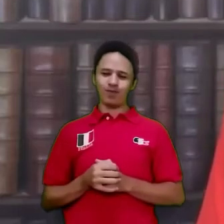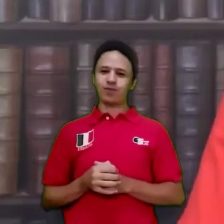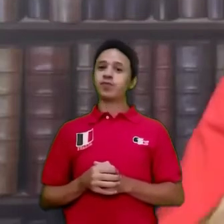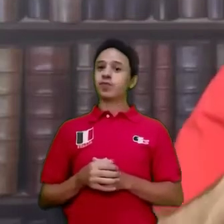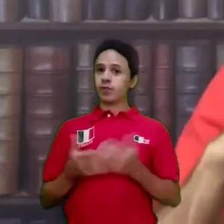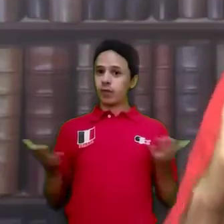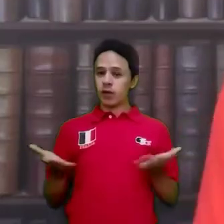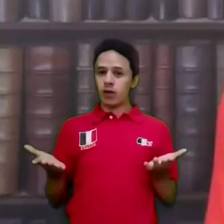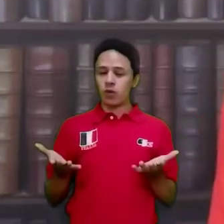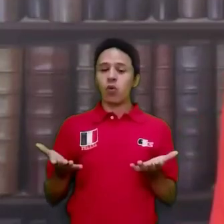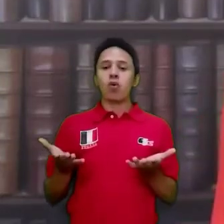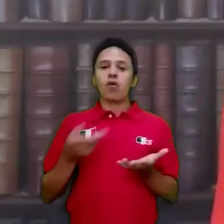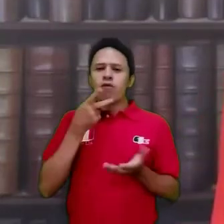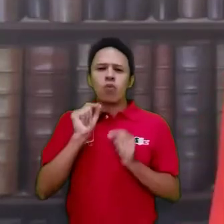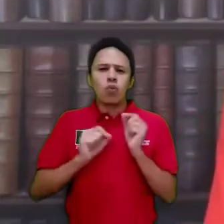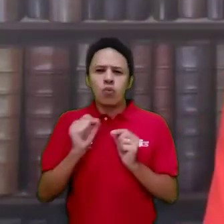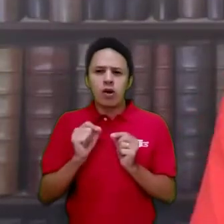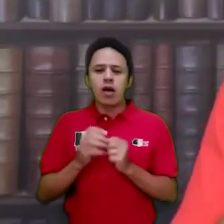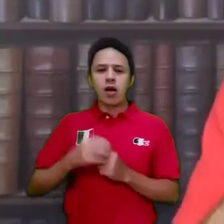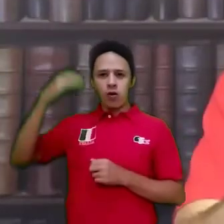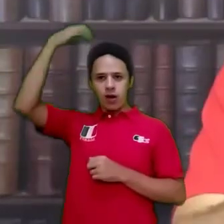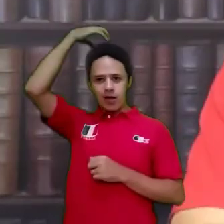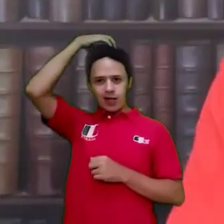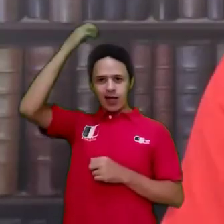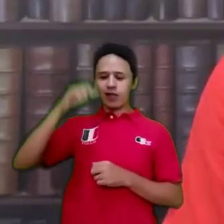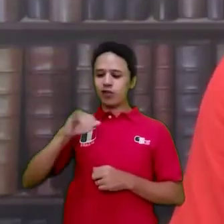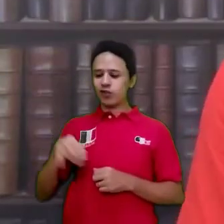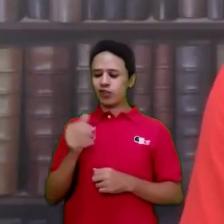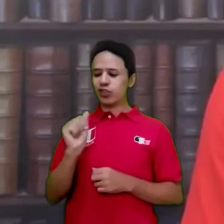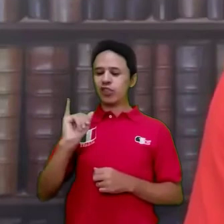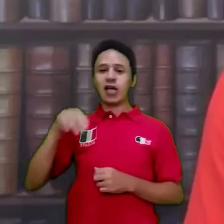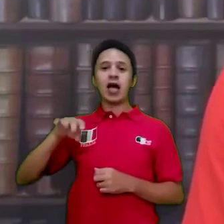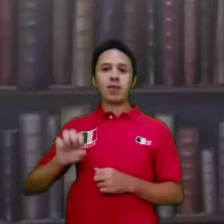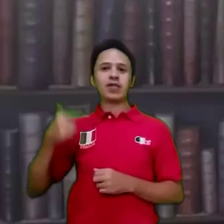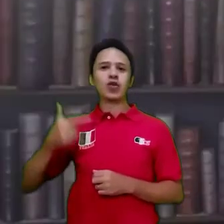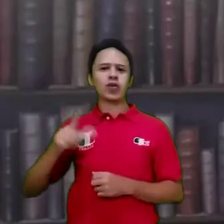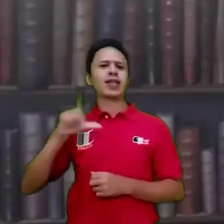novamente, pois no reinado Jaime II aconteceu a Revolução Gloriosa.